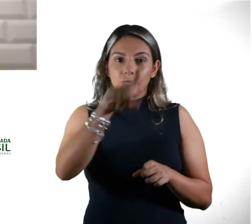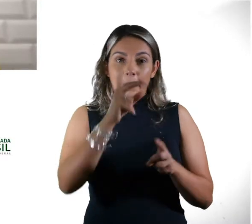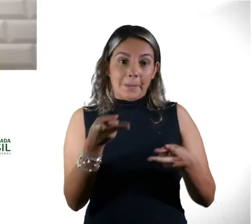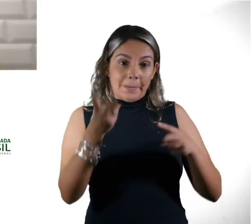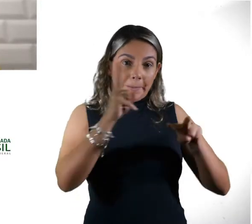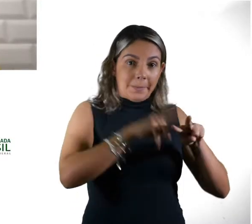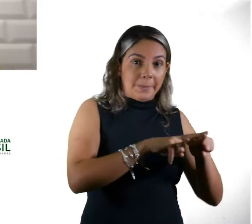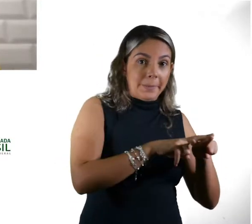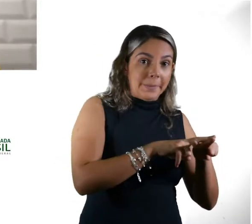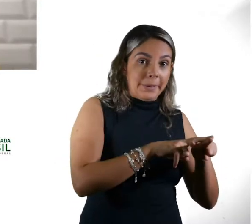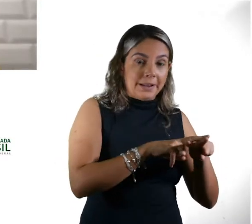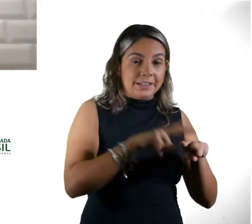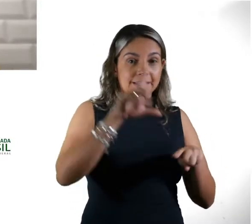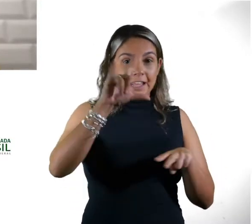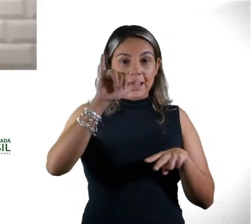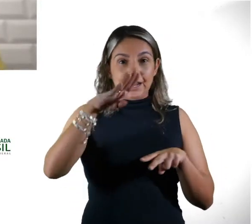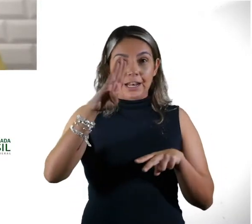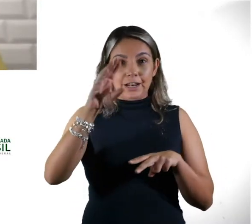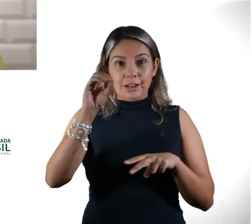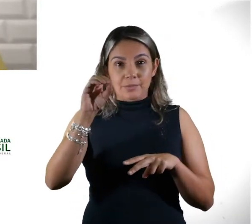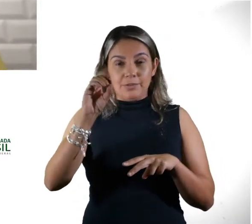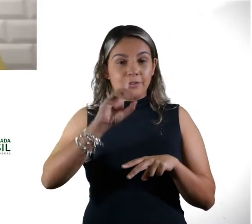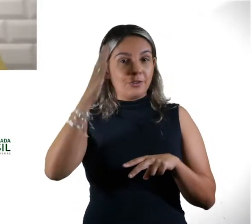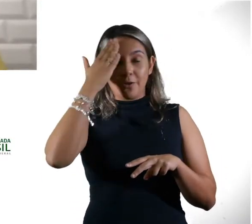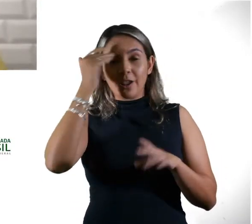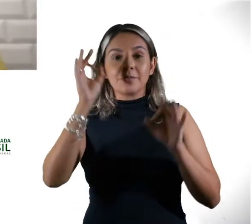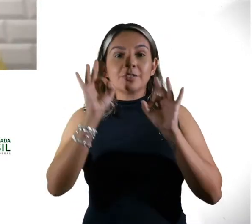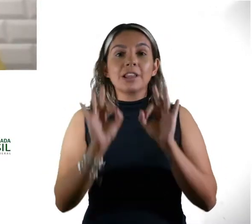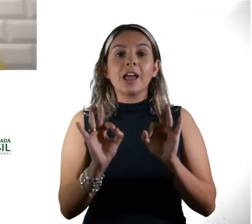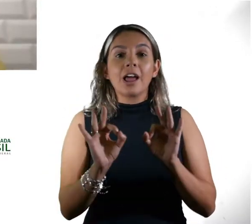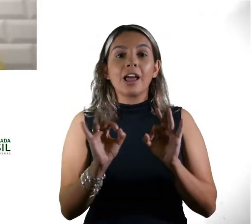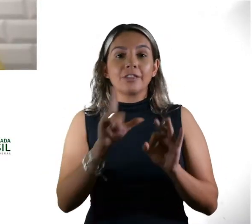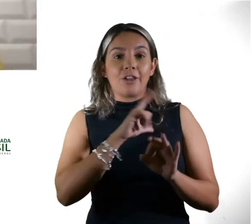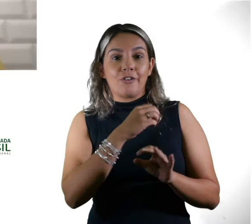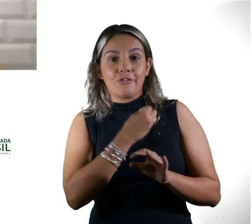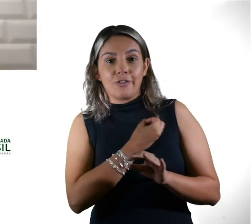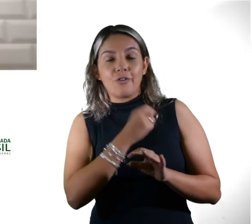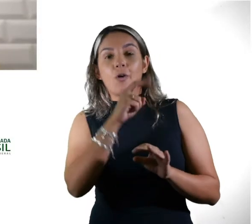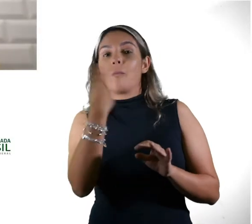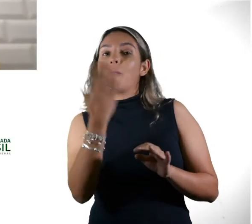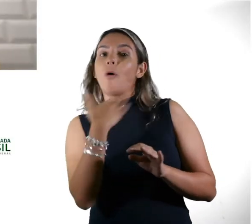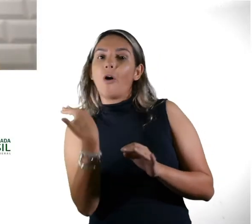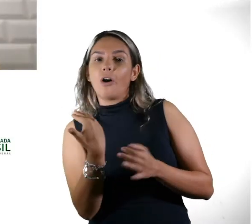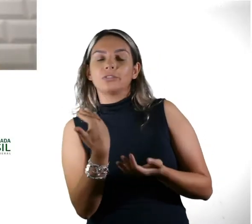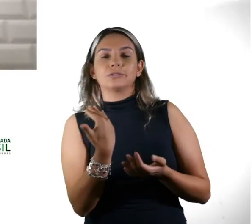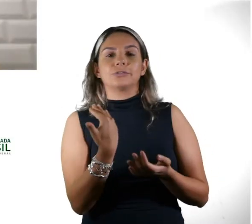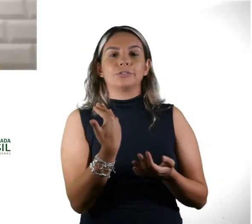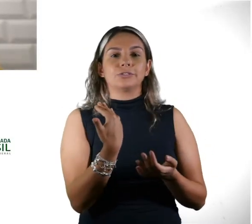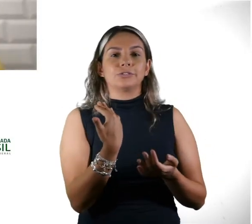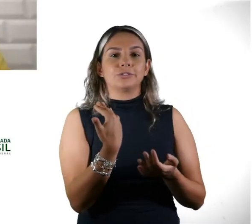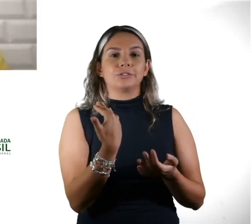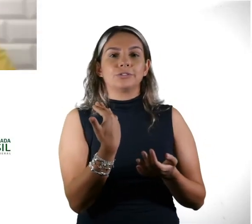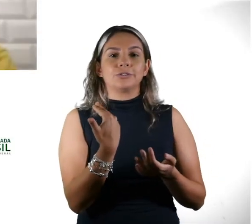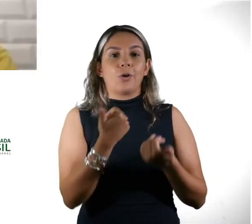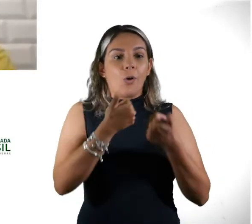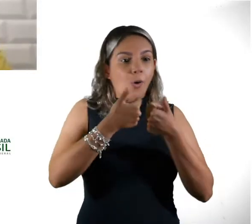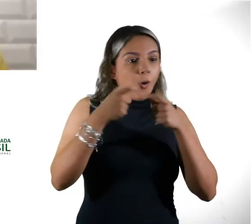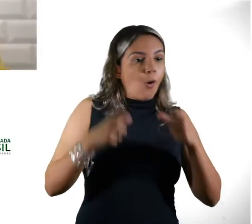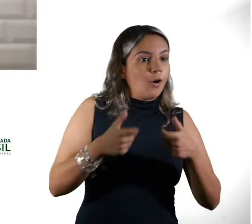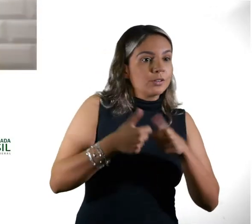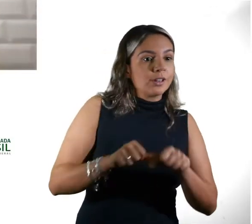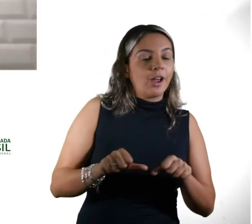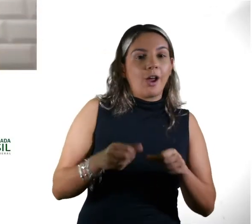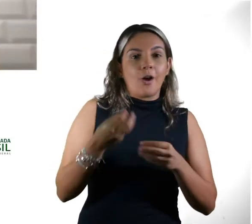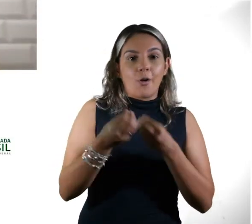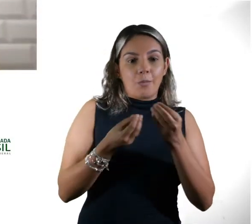numa espécie de limbo, não é? E não sabem exatamente se estão vivos, se estão mortos, não é? Se estão, onde é que estão, como é que